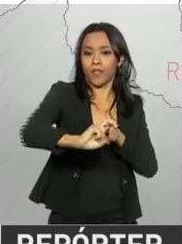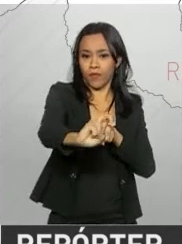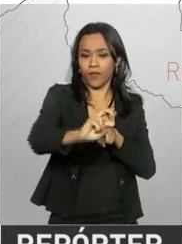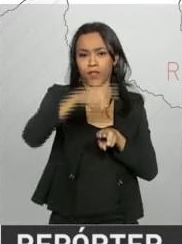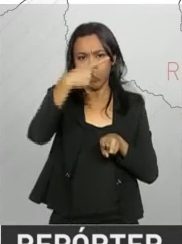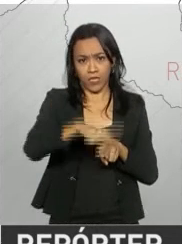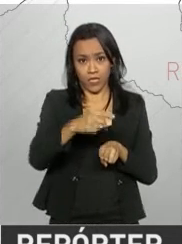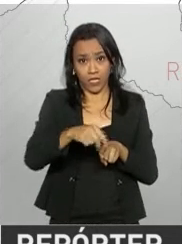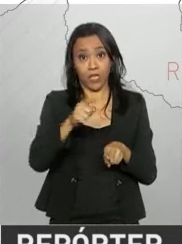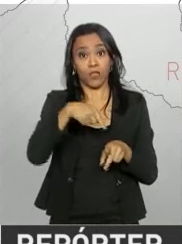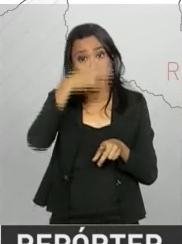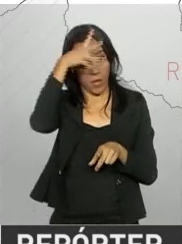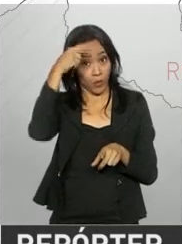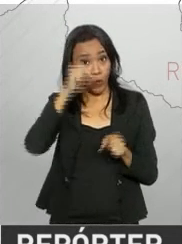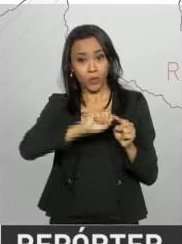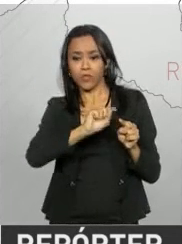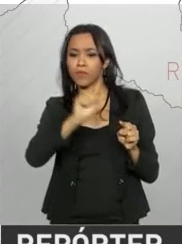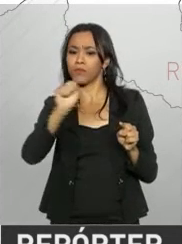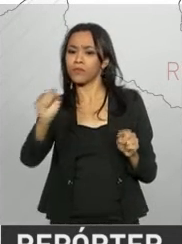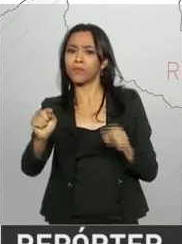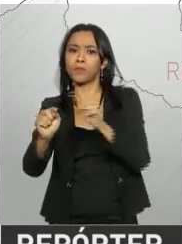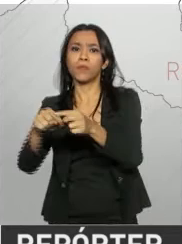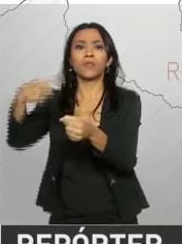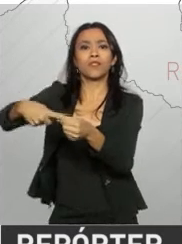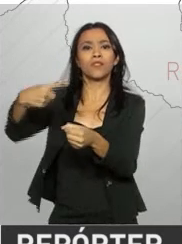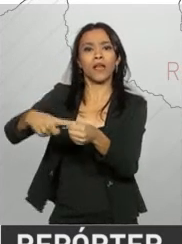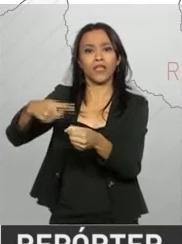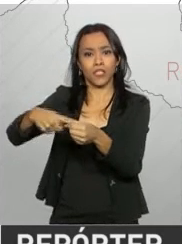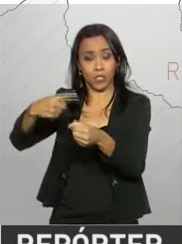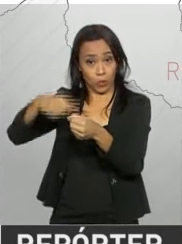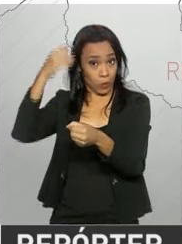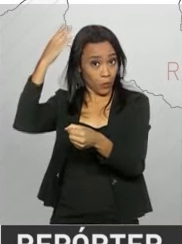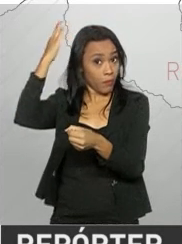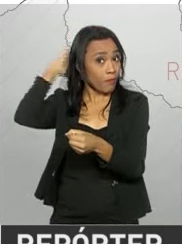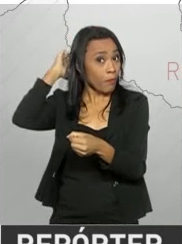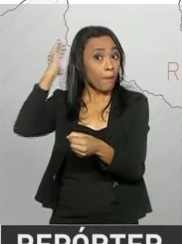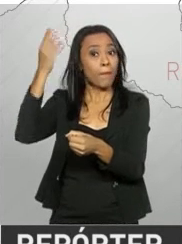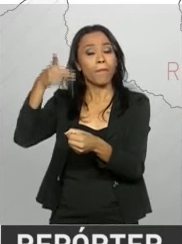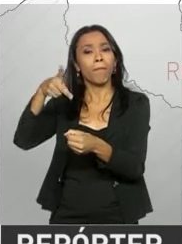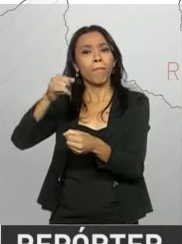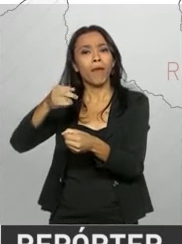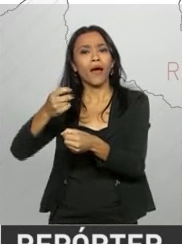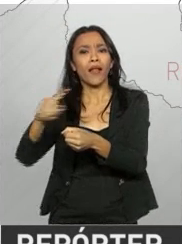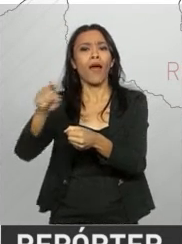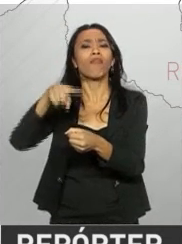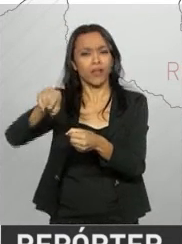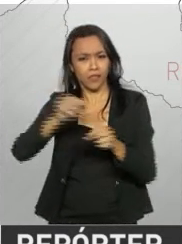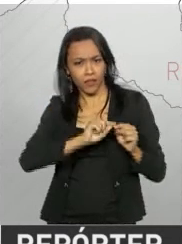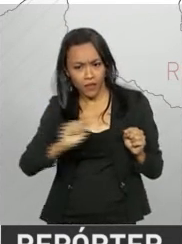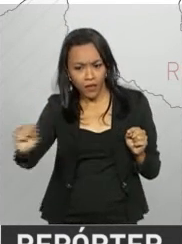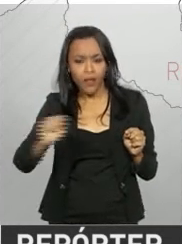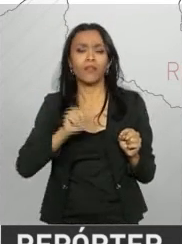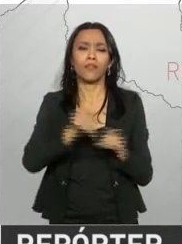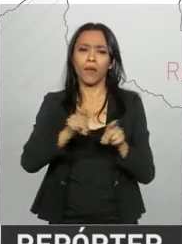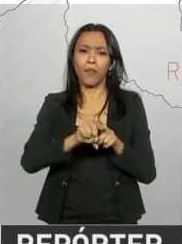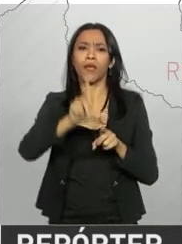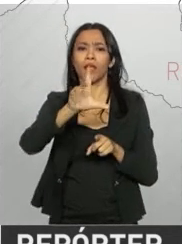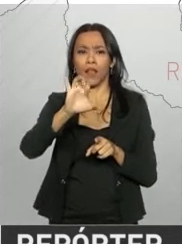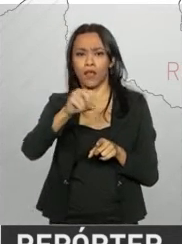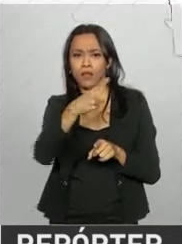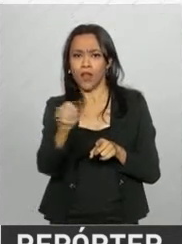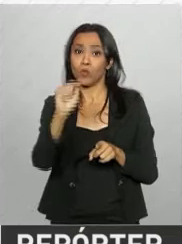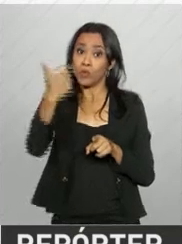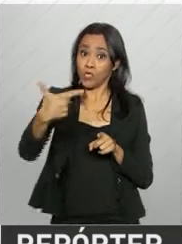no Mato Grosso, a Miritituba, no Pará, conhecida como Ferrogrão, deve ser leiloada no segundo semestre do ano que